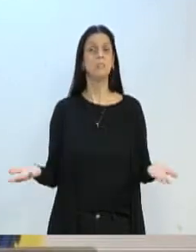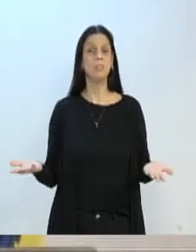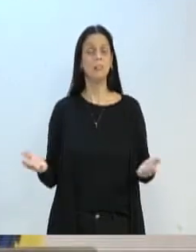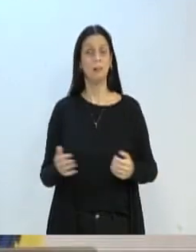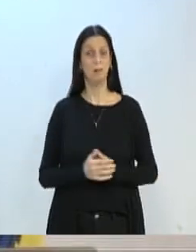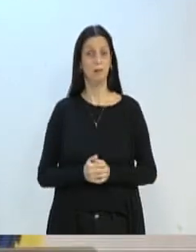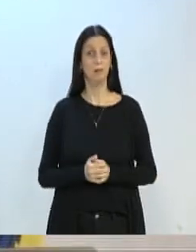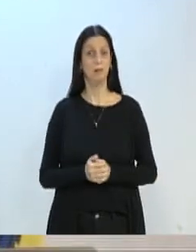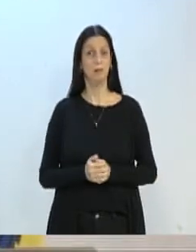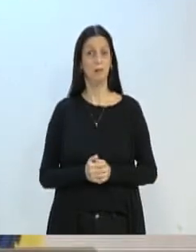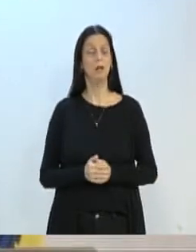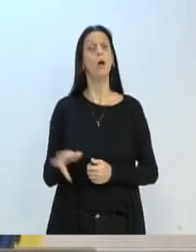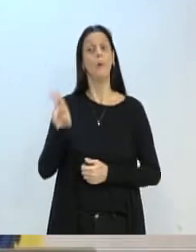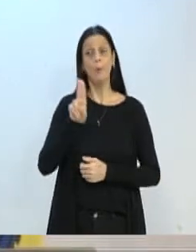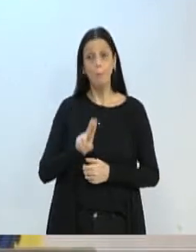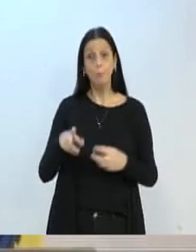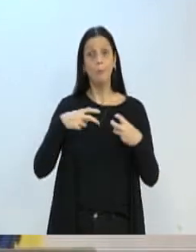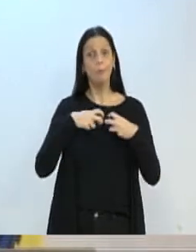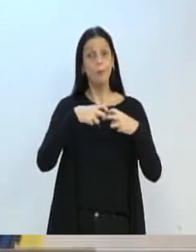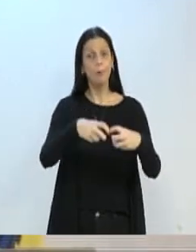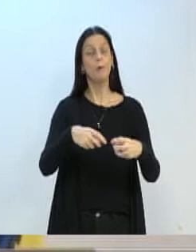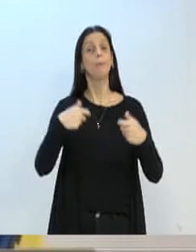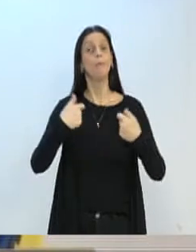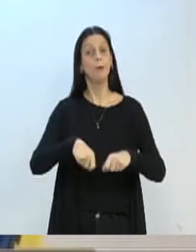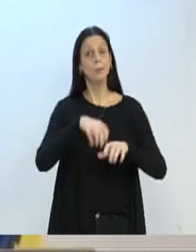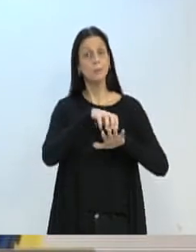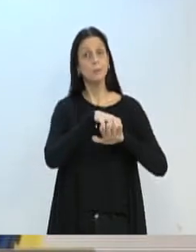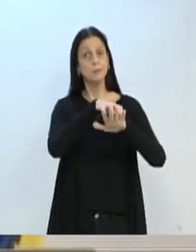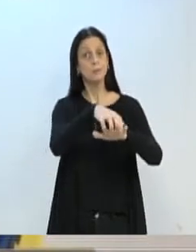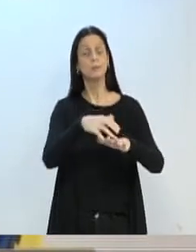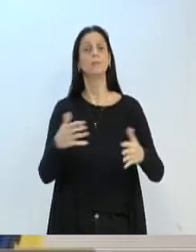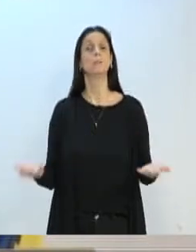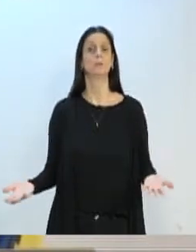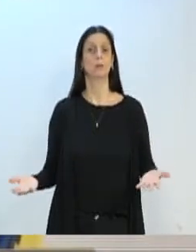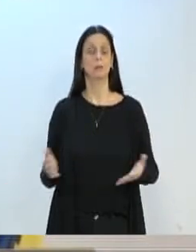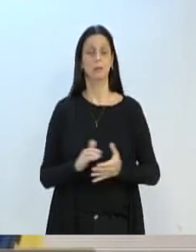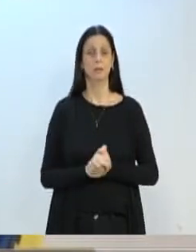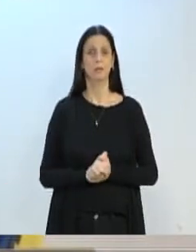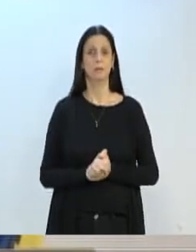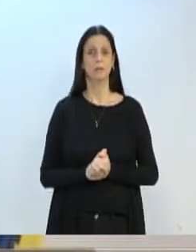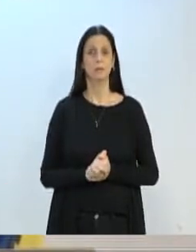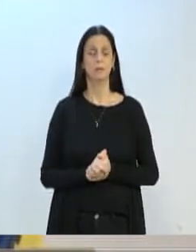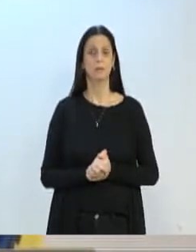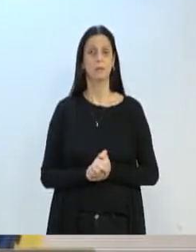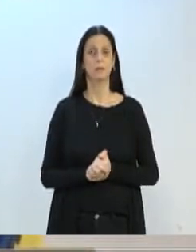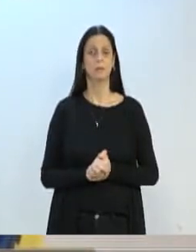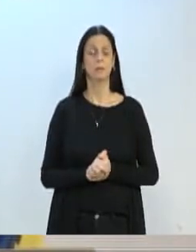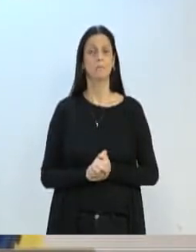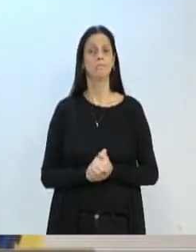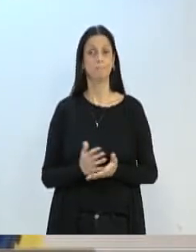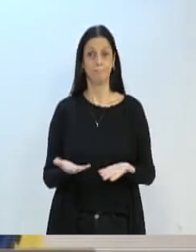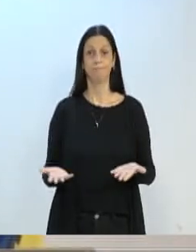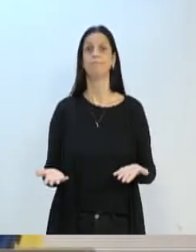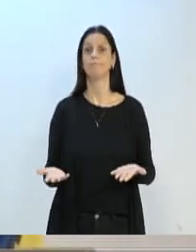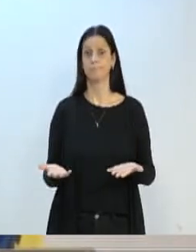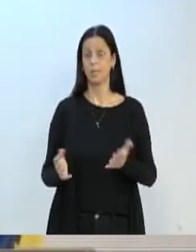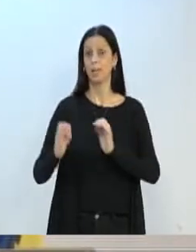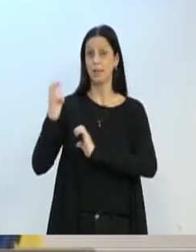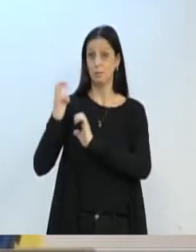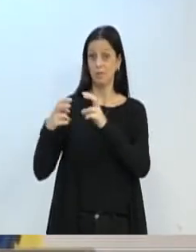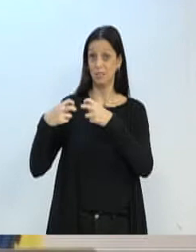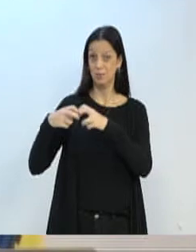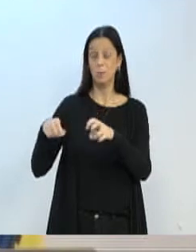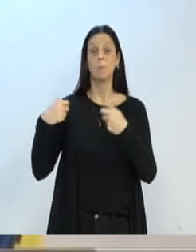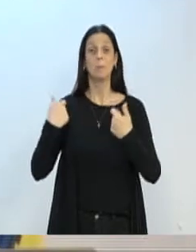utilizam do transporte público e precisam ter aí um pouquinho precisa se ter um pouco de responsabilidade por parte da empresa por